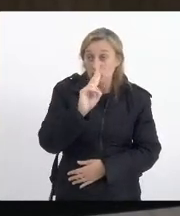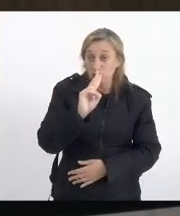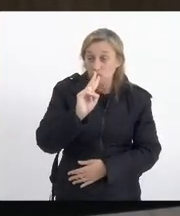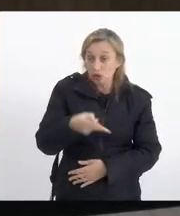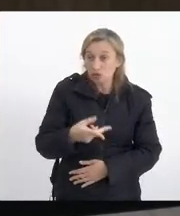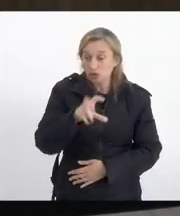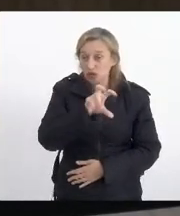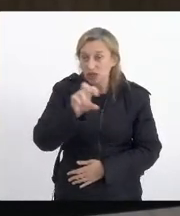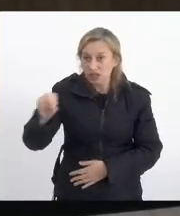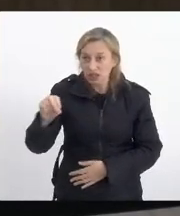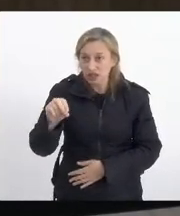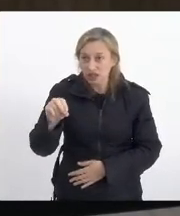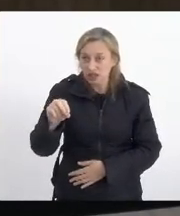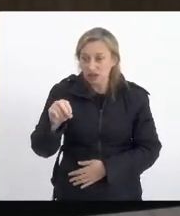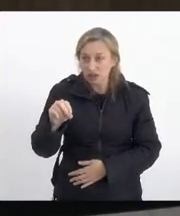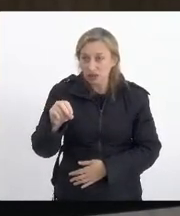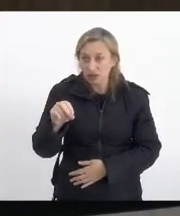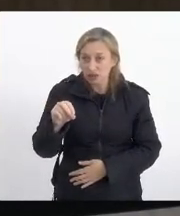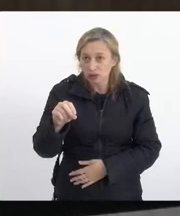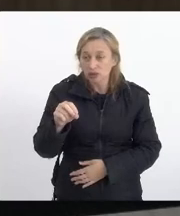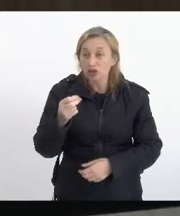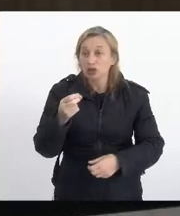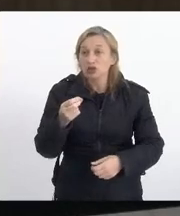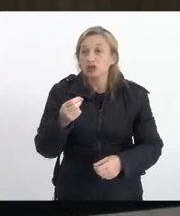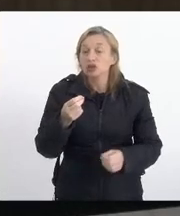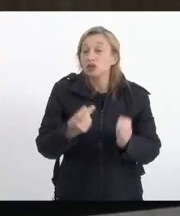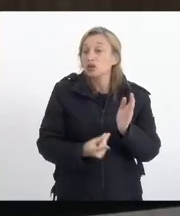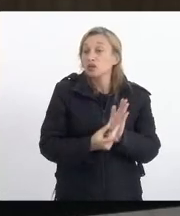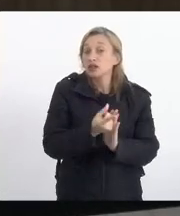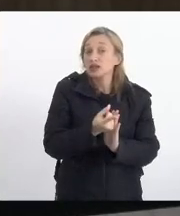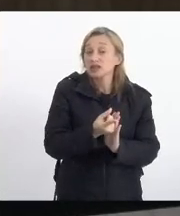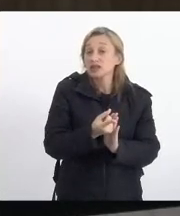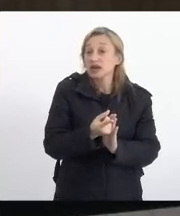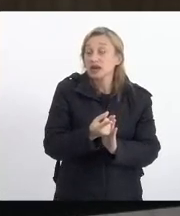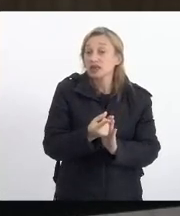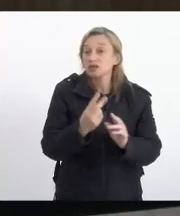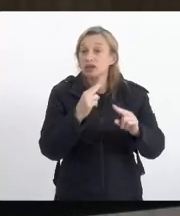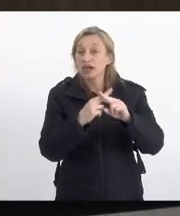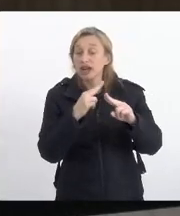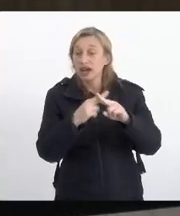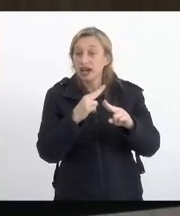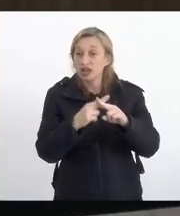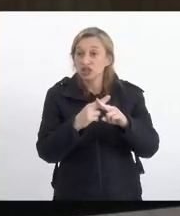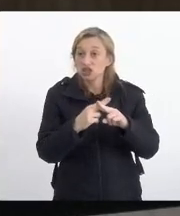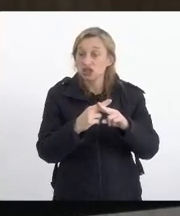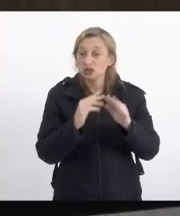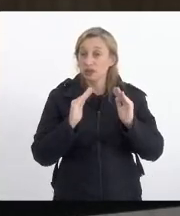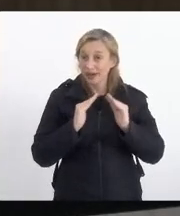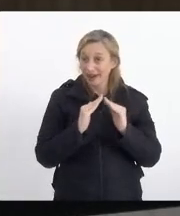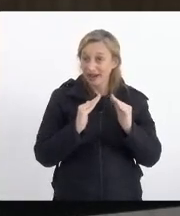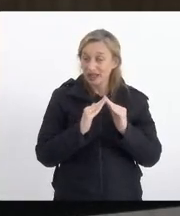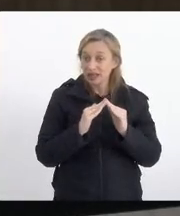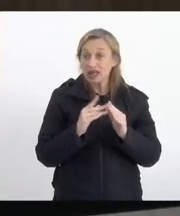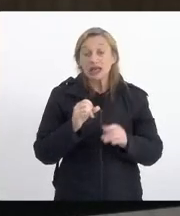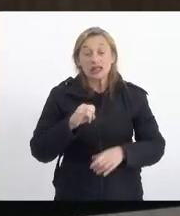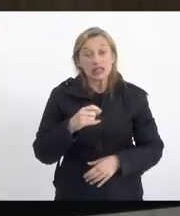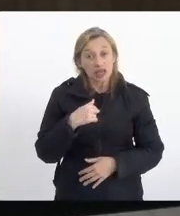R$ 2.500 no imóvel financiado pela Caixa Econômica Federal. E se eu estou numa situação que eu sei o que eu estou